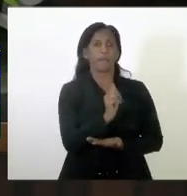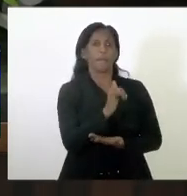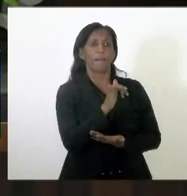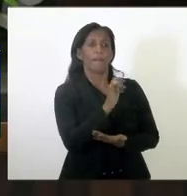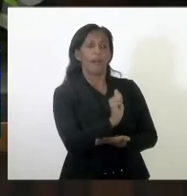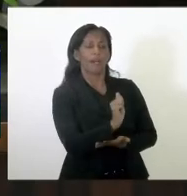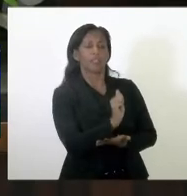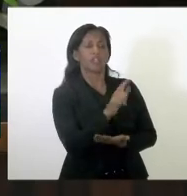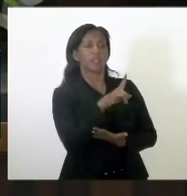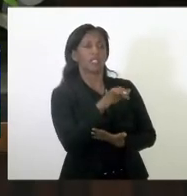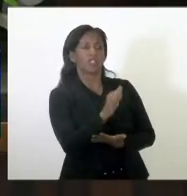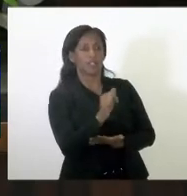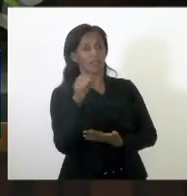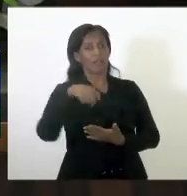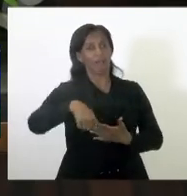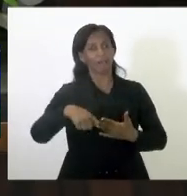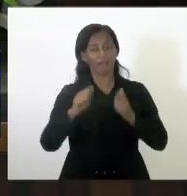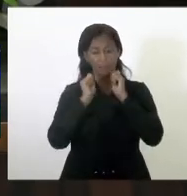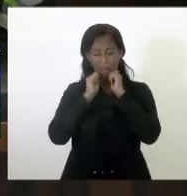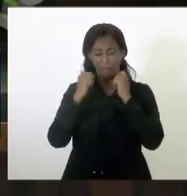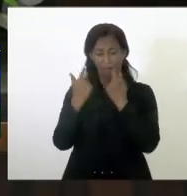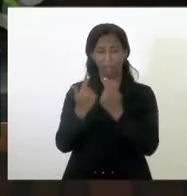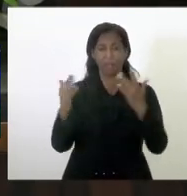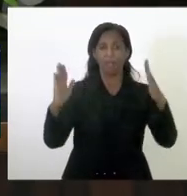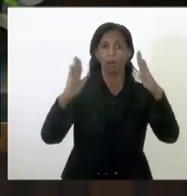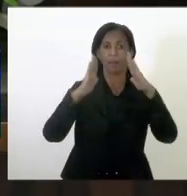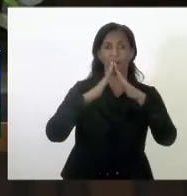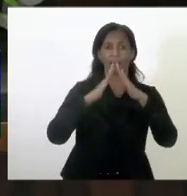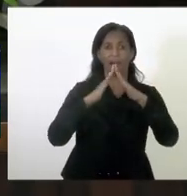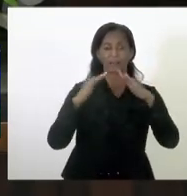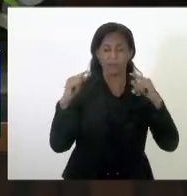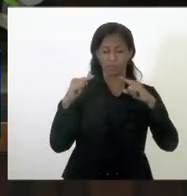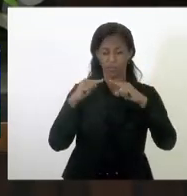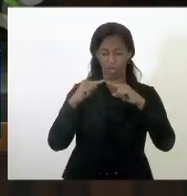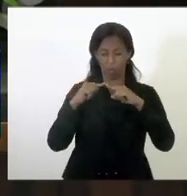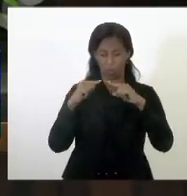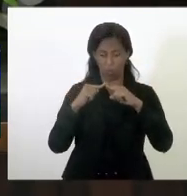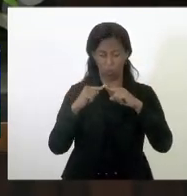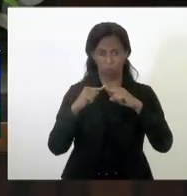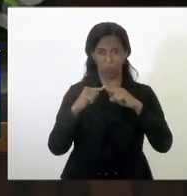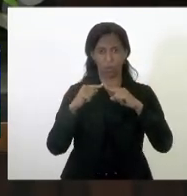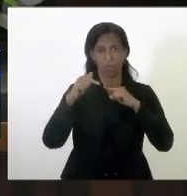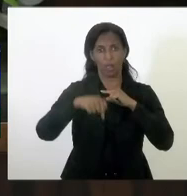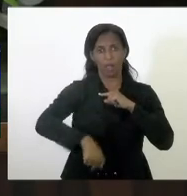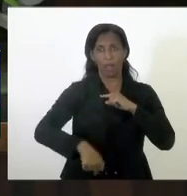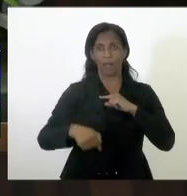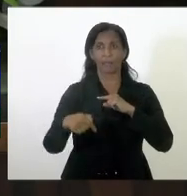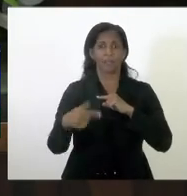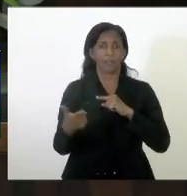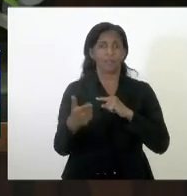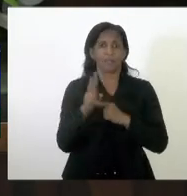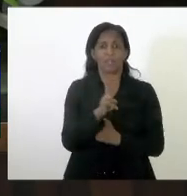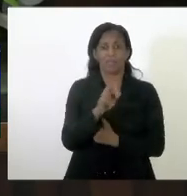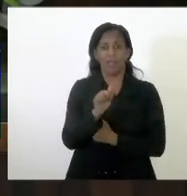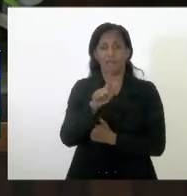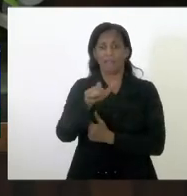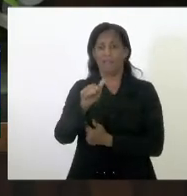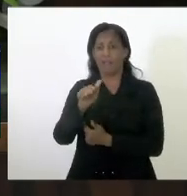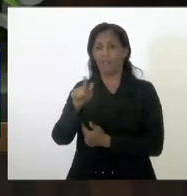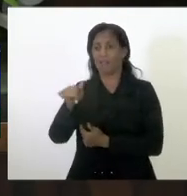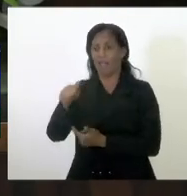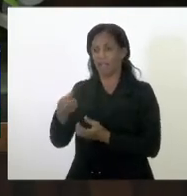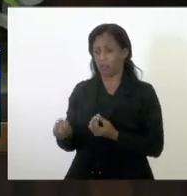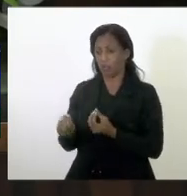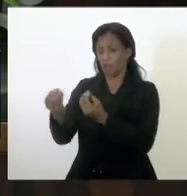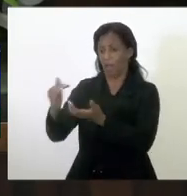acordos. Eu acho que tem um apelo que é arroz e feijão, a gente dá um vale-gás, mas o sujeito não tem condição de comprar um arroz e feijão, não